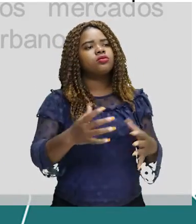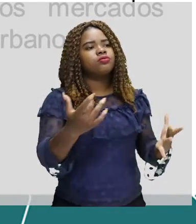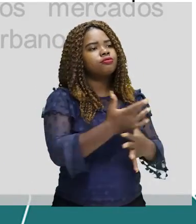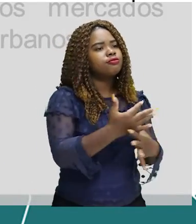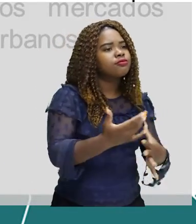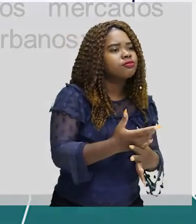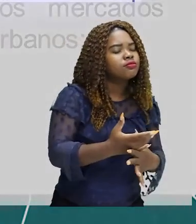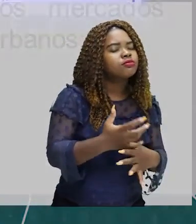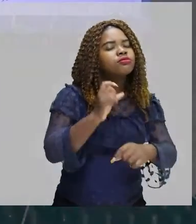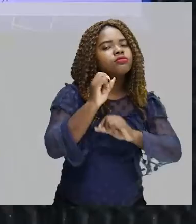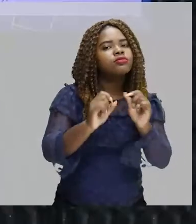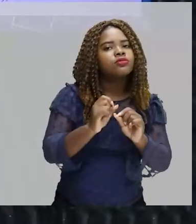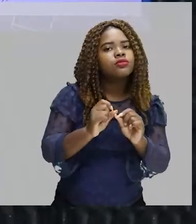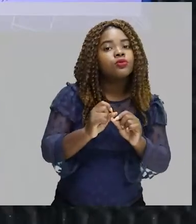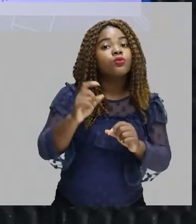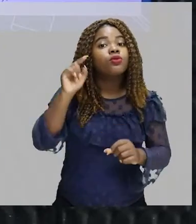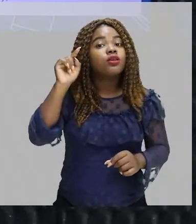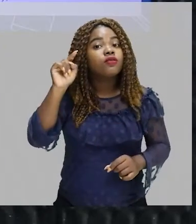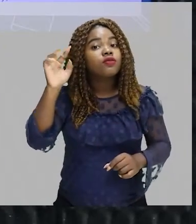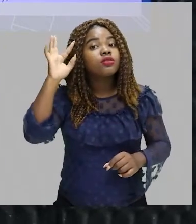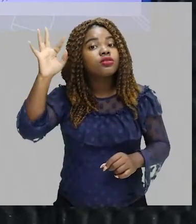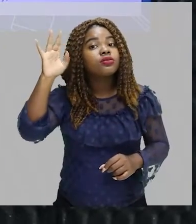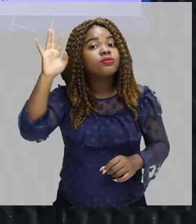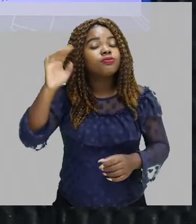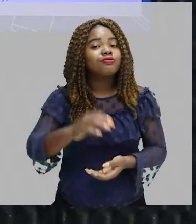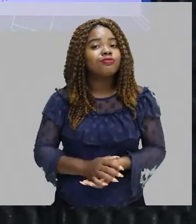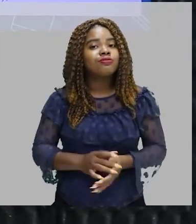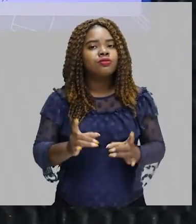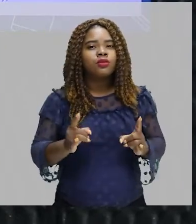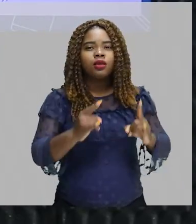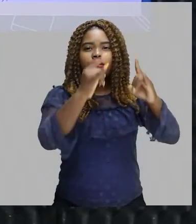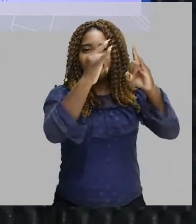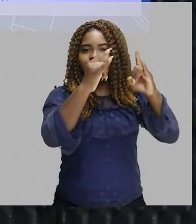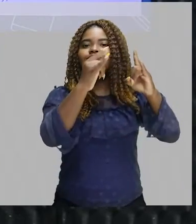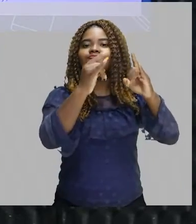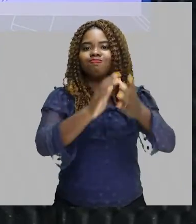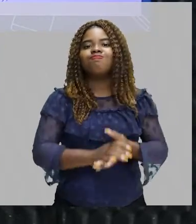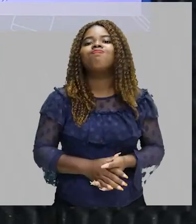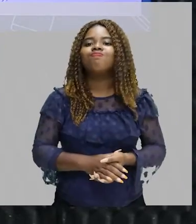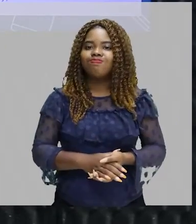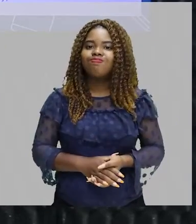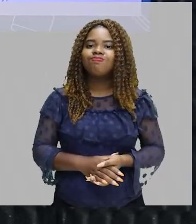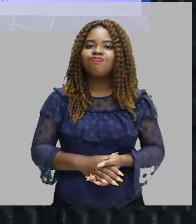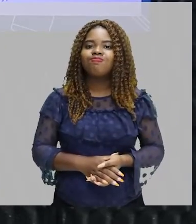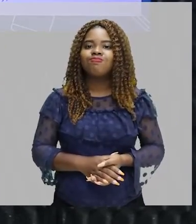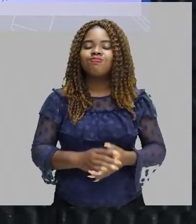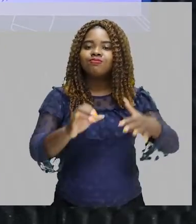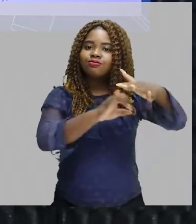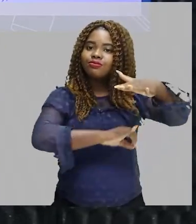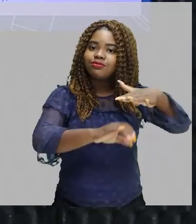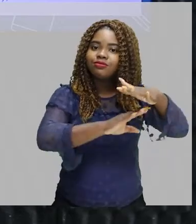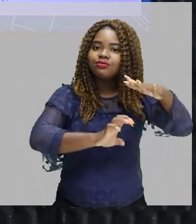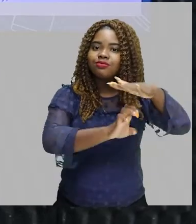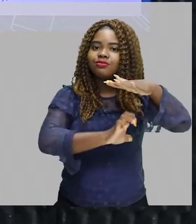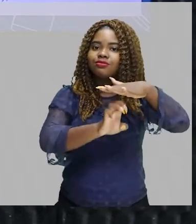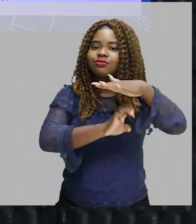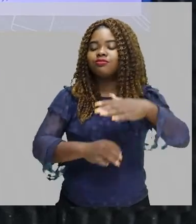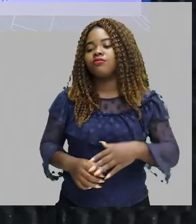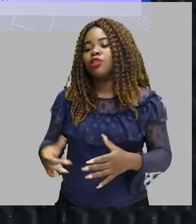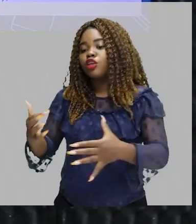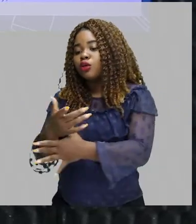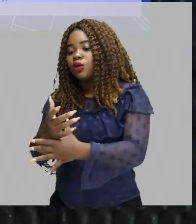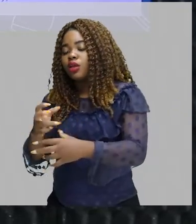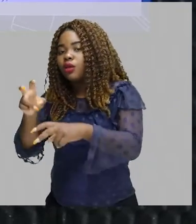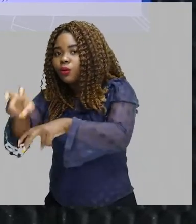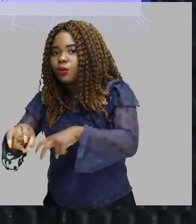prédios, carros, avenidas, comércio, pessoas engravatadas. Quando você fala rural, o que te vem logo à mente?